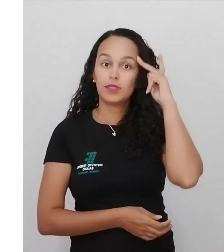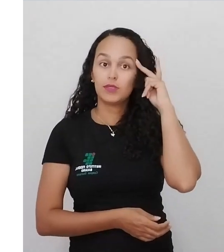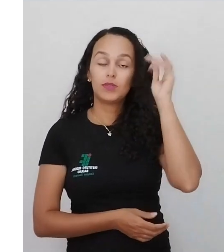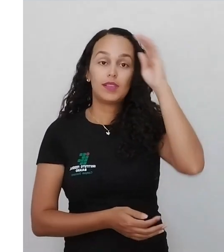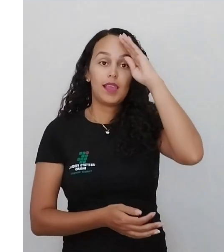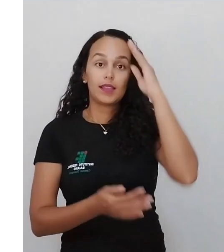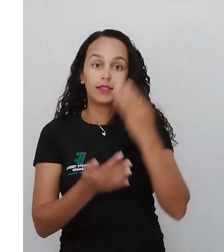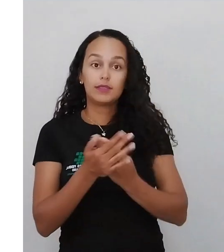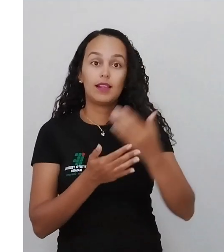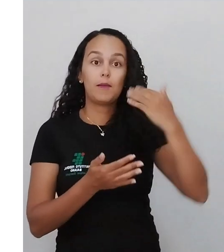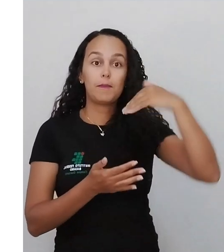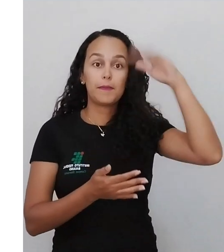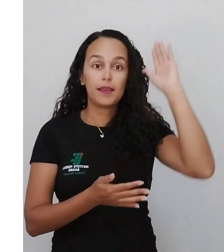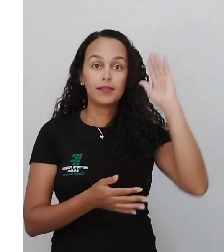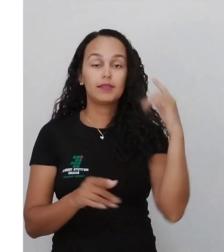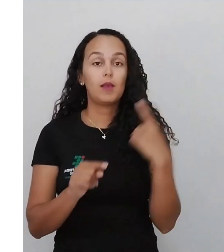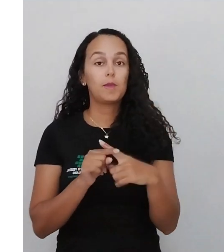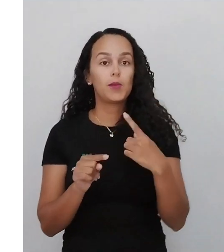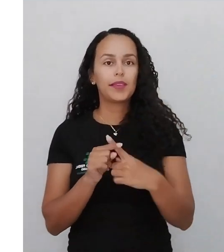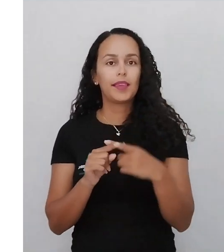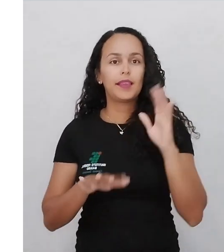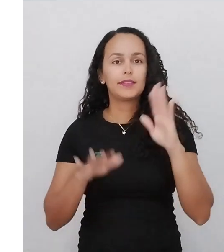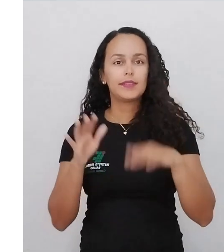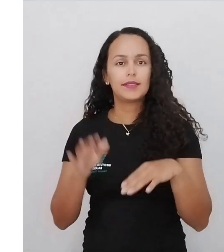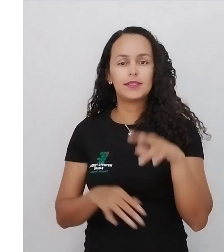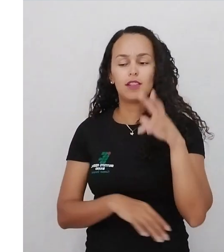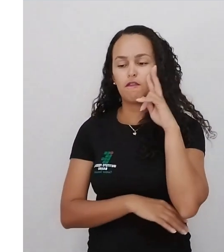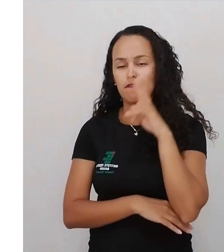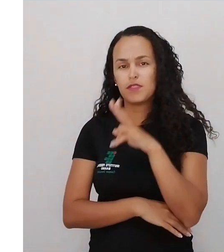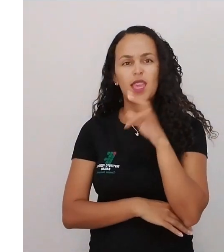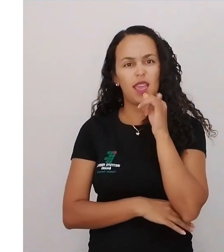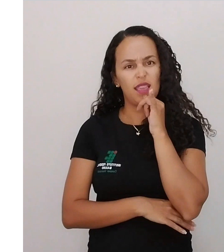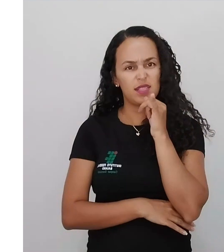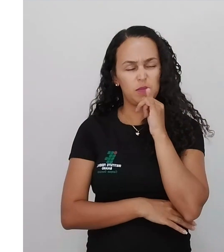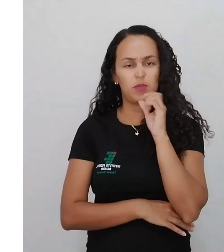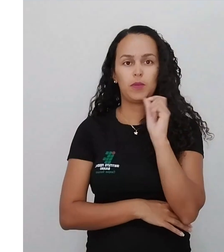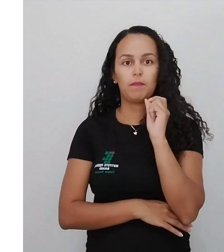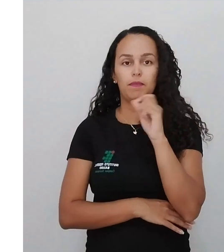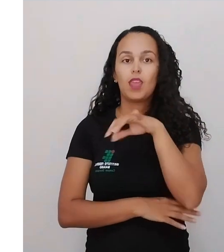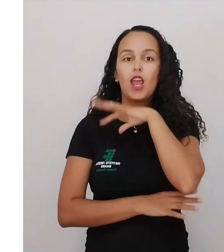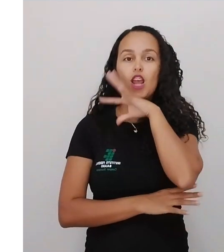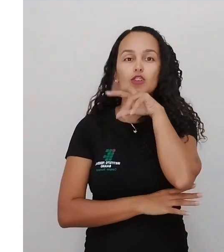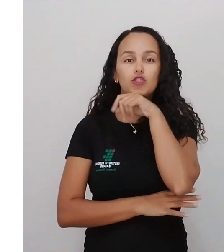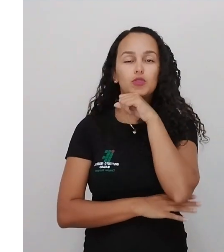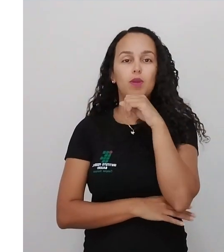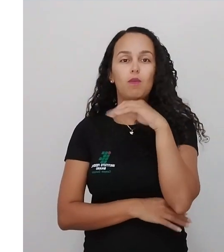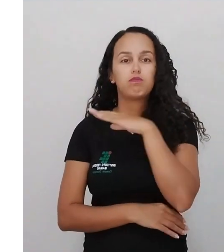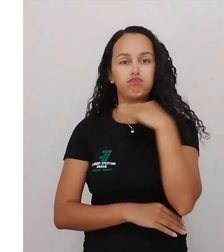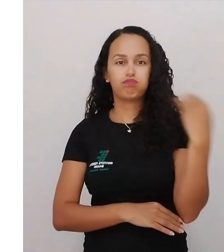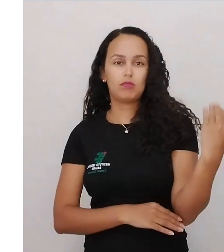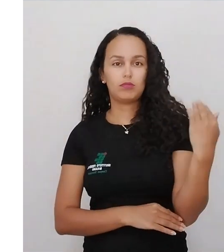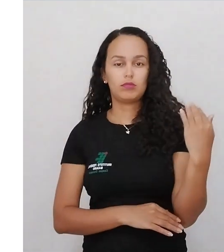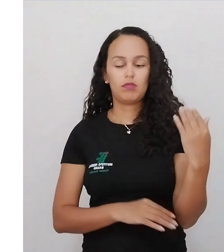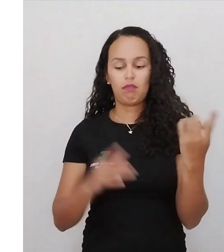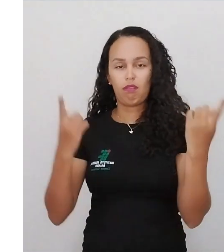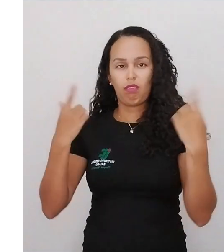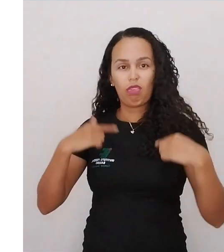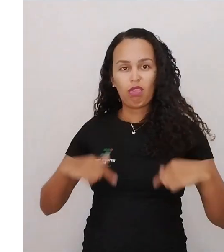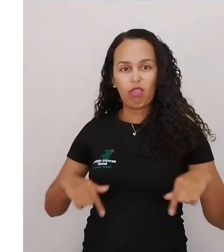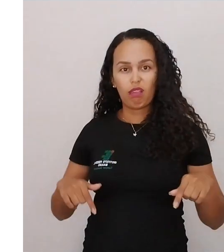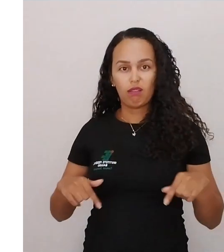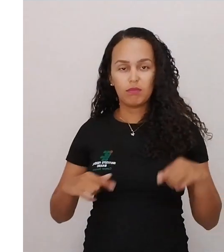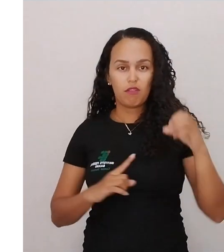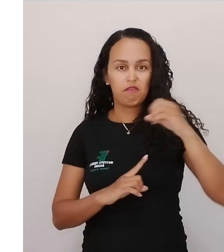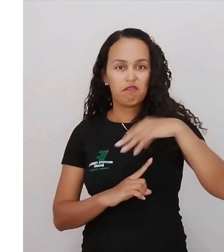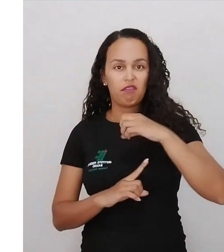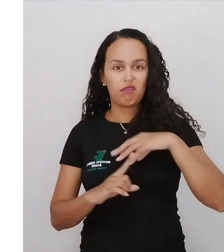pessoas fazerem a observação de processos de decomposição, né? As pessoas viam um animal morto e de repente o corpo desse animal